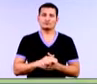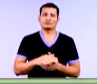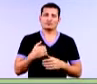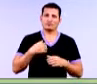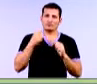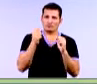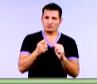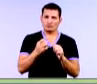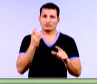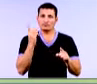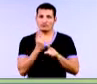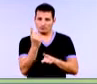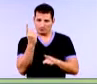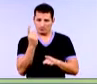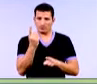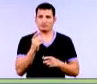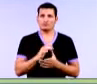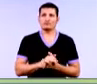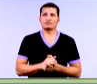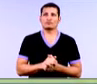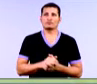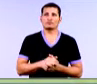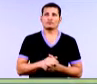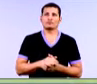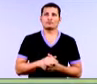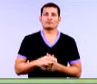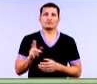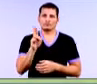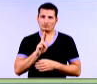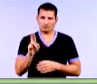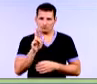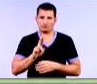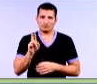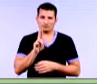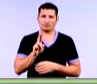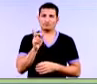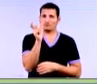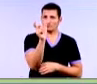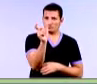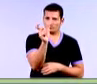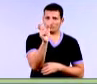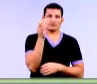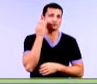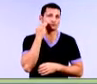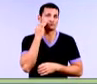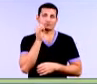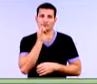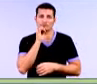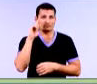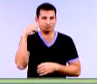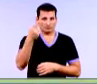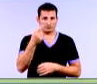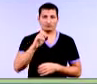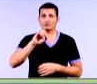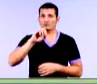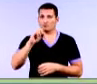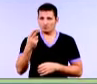identificar essas partes, a gente usa palavras. A gente vai ver um exemplo já já. Ou ainda